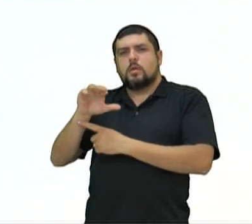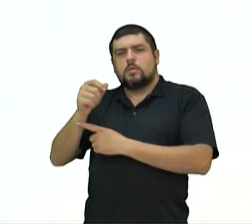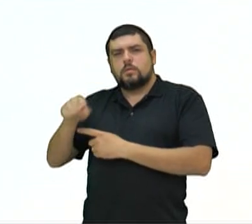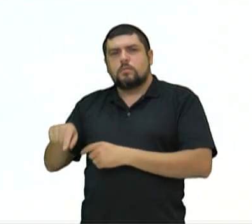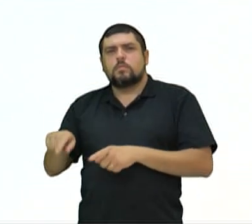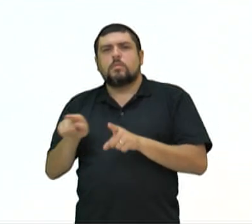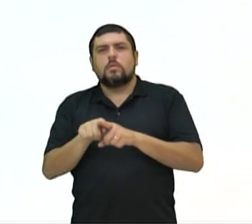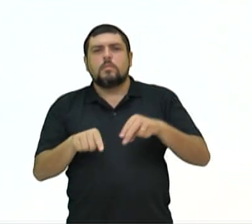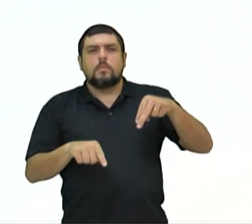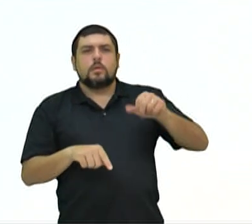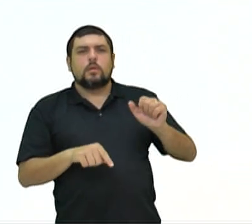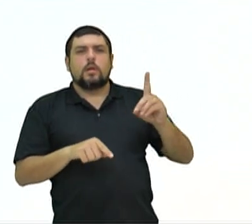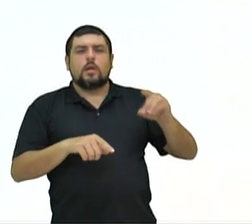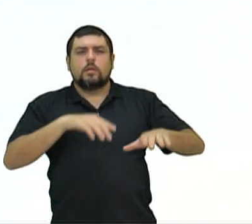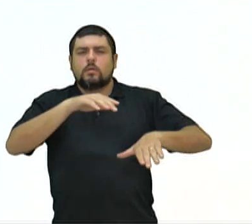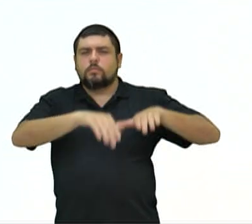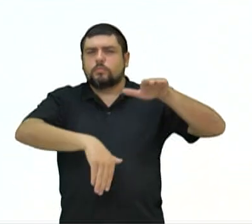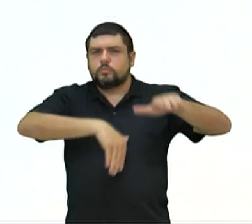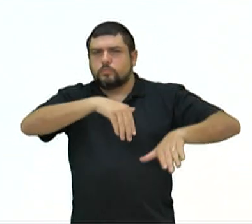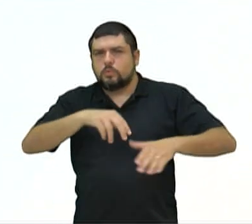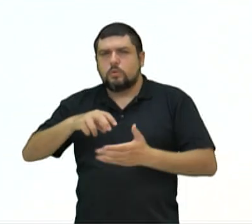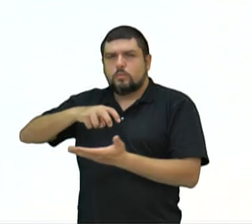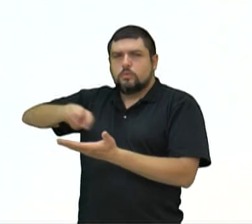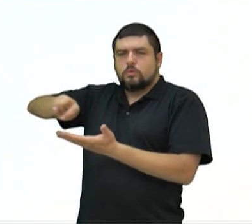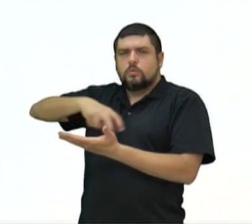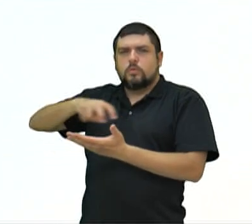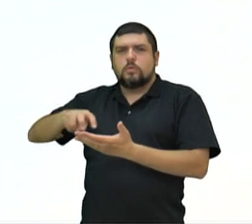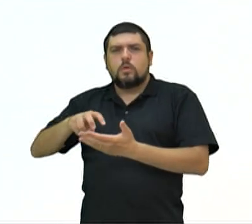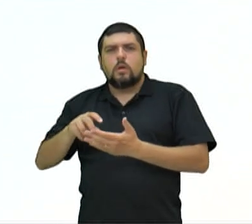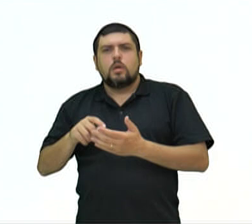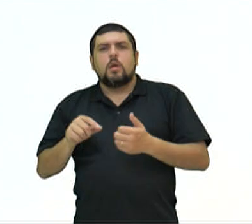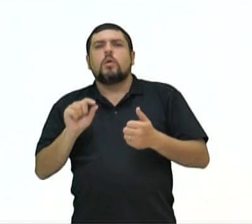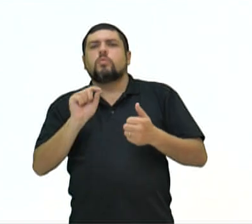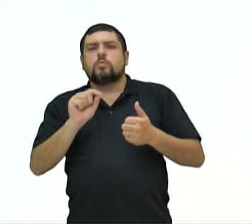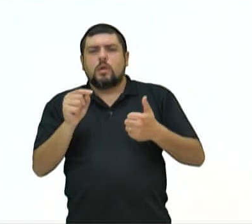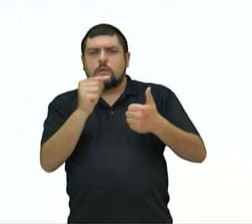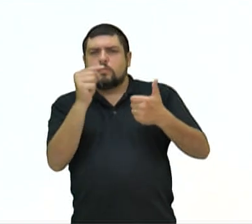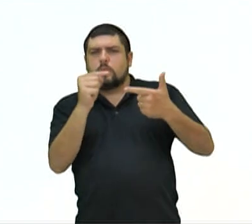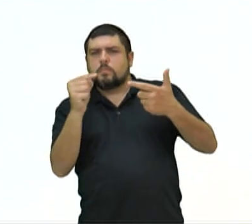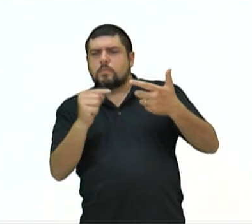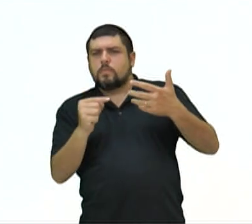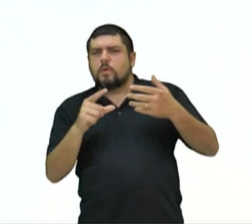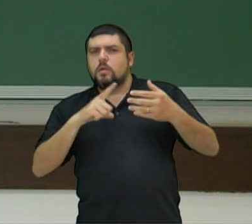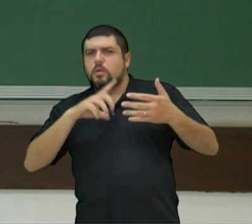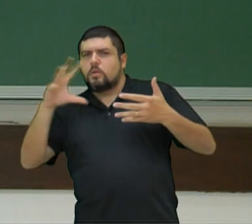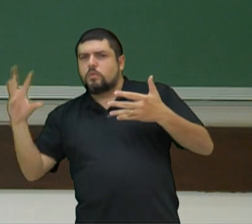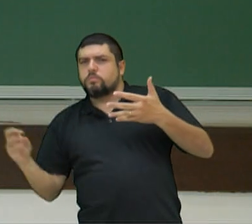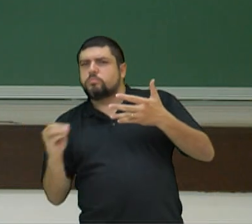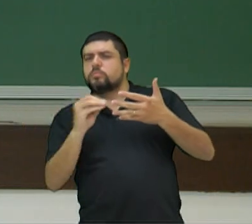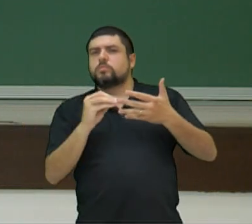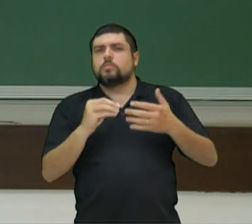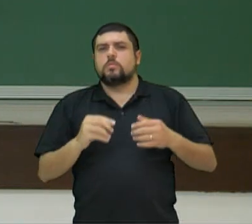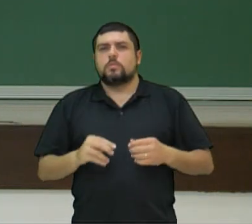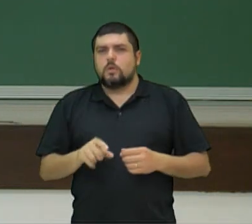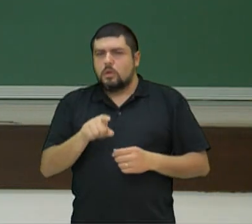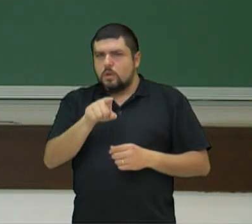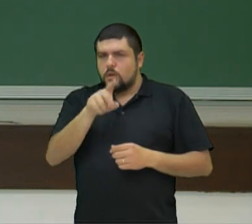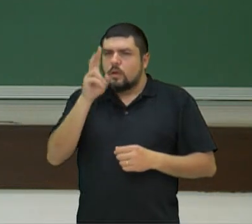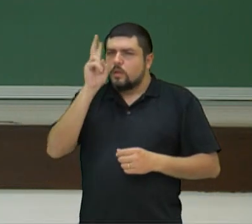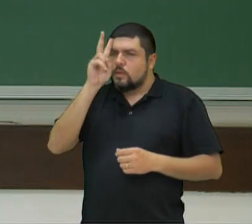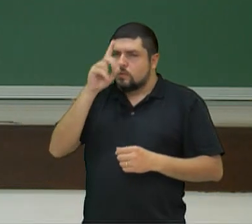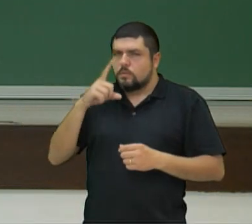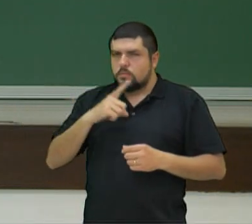ser incluídas? Vocês lembram que os esportes eles têm uma certa classificação. Então, dentro